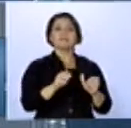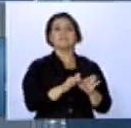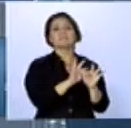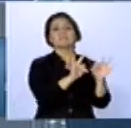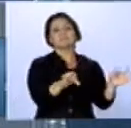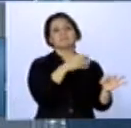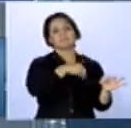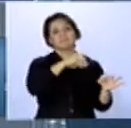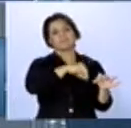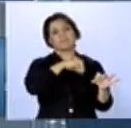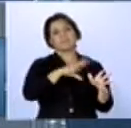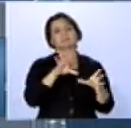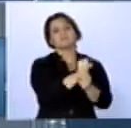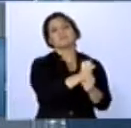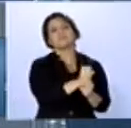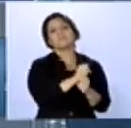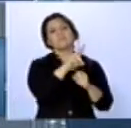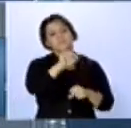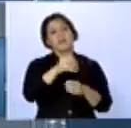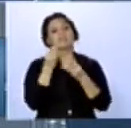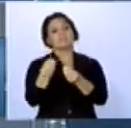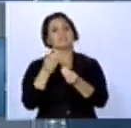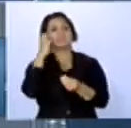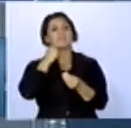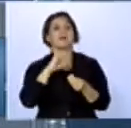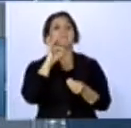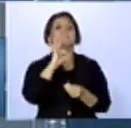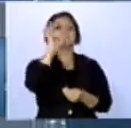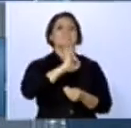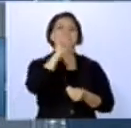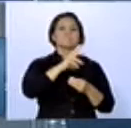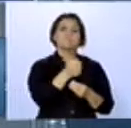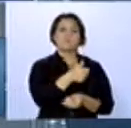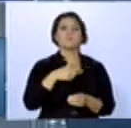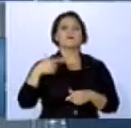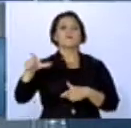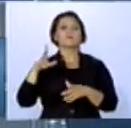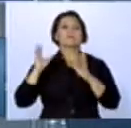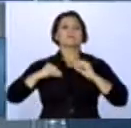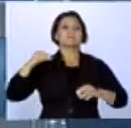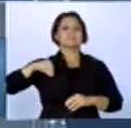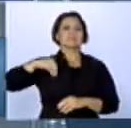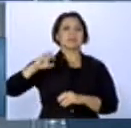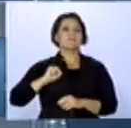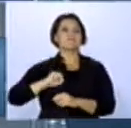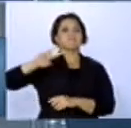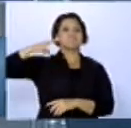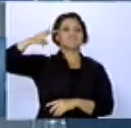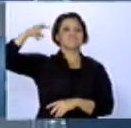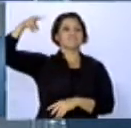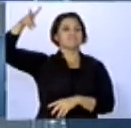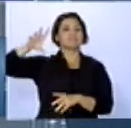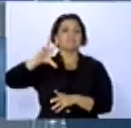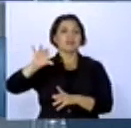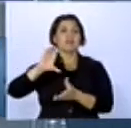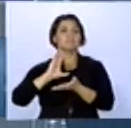Exatamente porque lá a questão constitucional ao contrário colocar de forma contrária né que a liberdade que está sendo